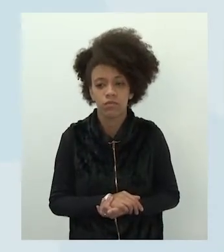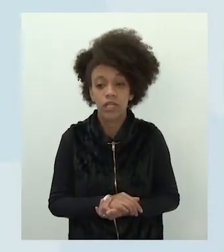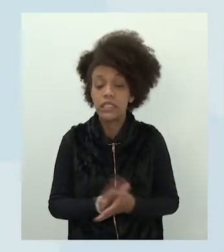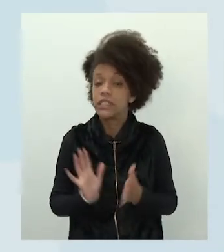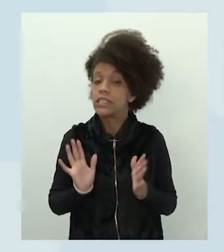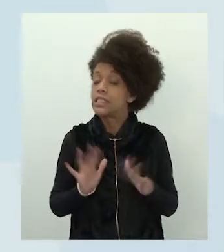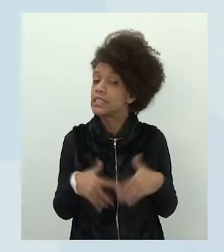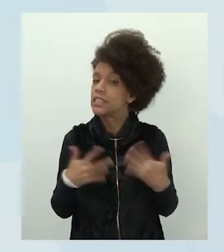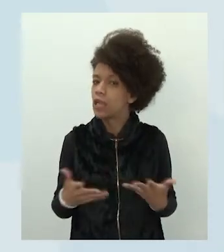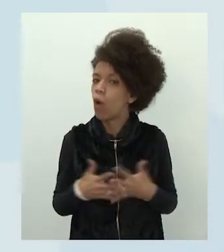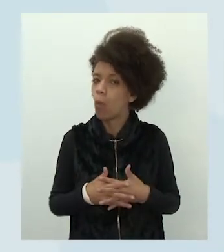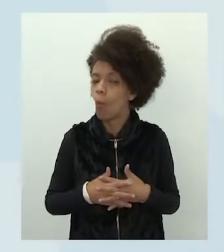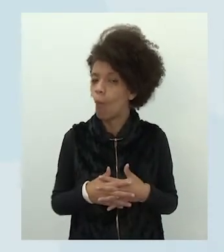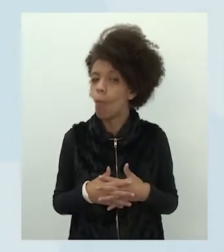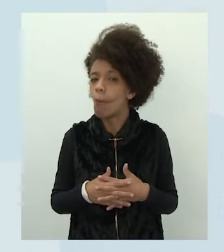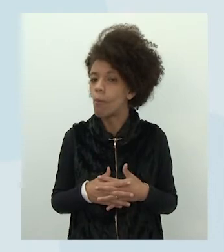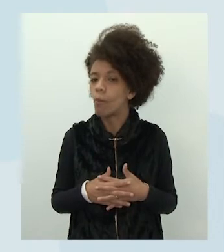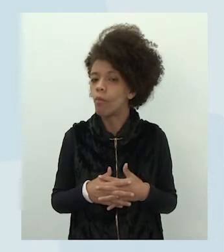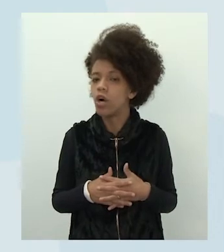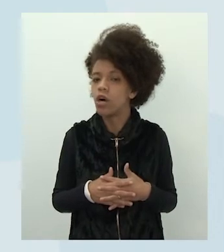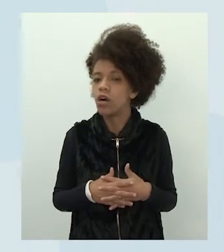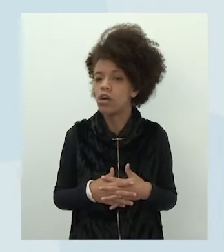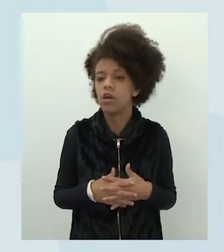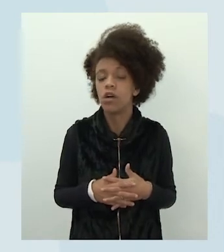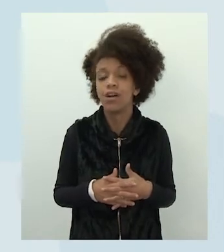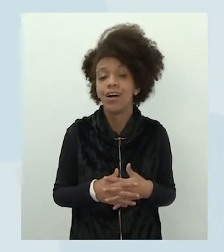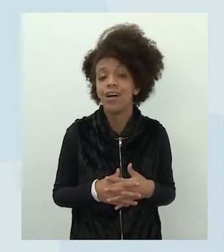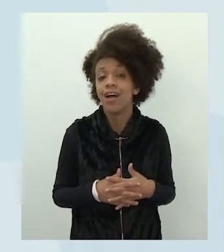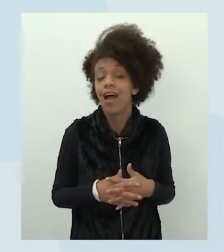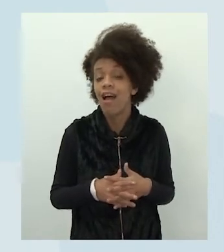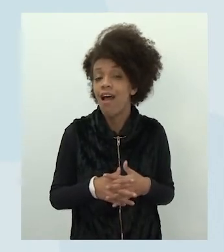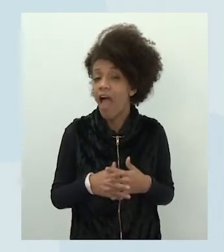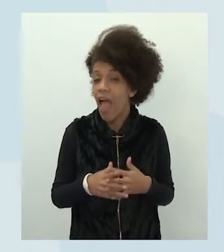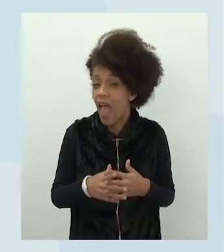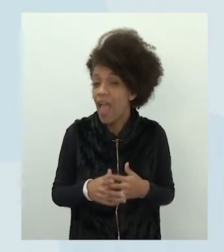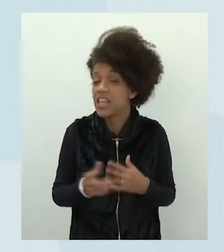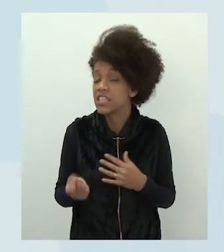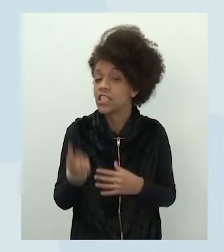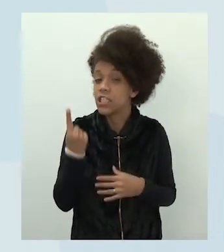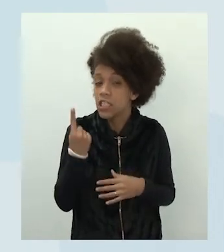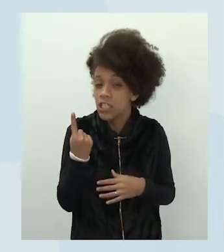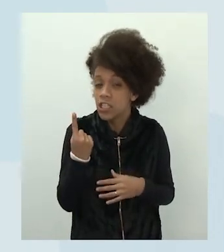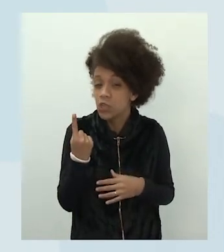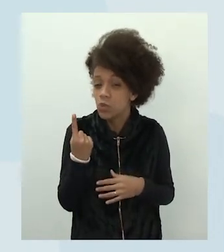Então, não é normal ter falta de ar e cansaço?